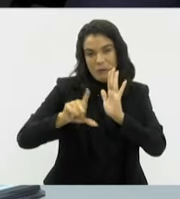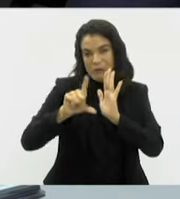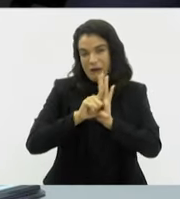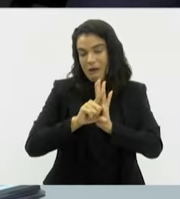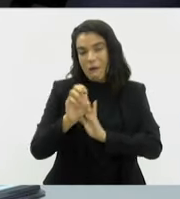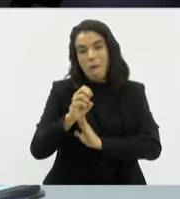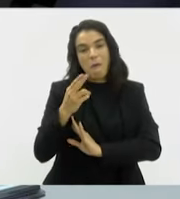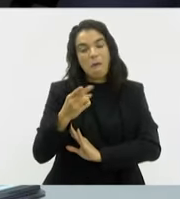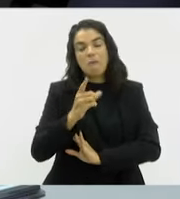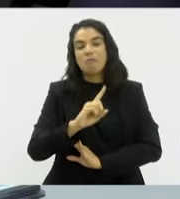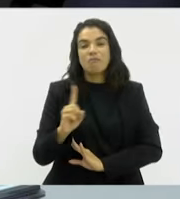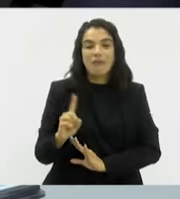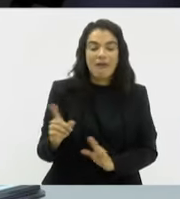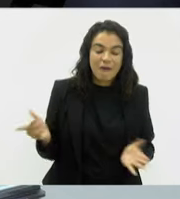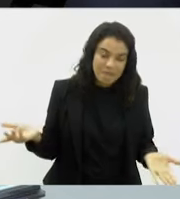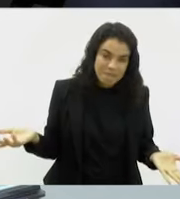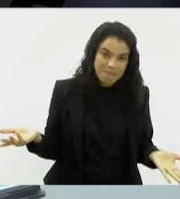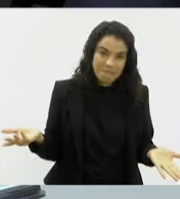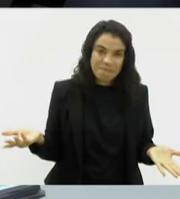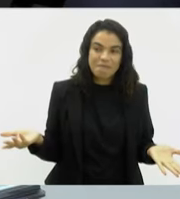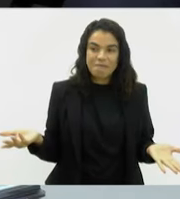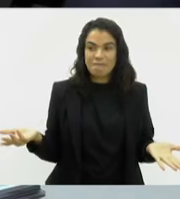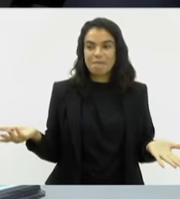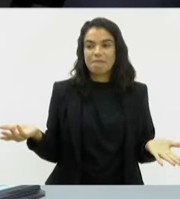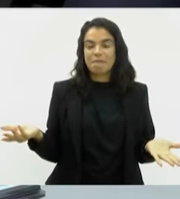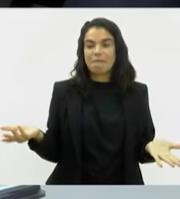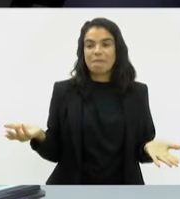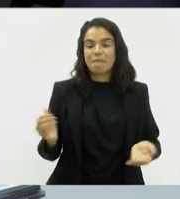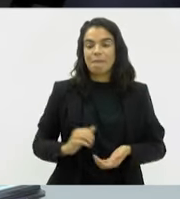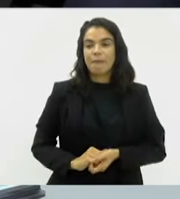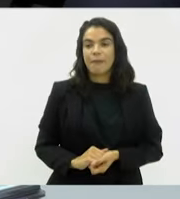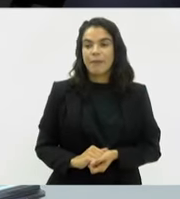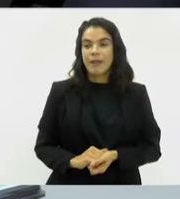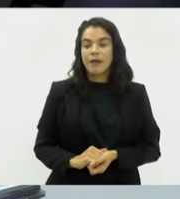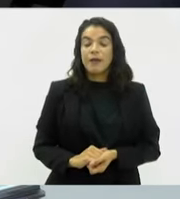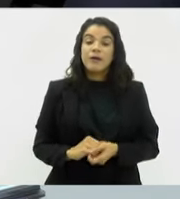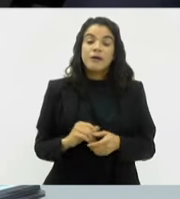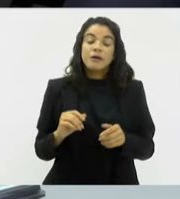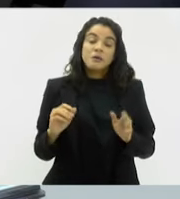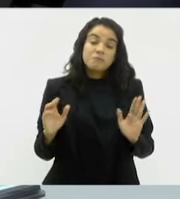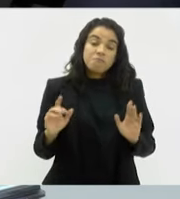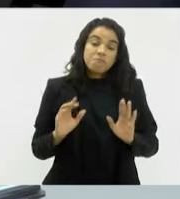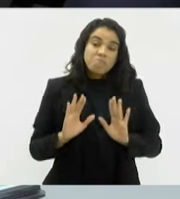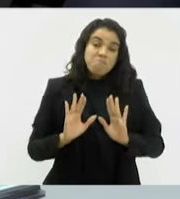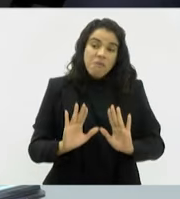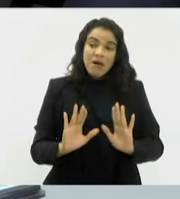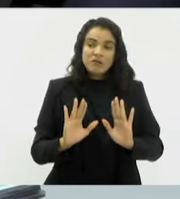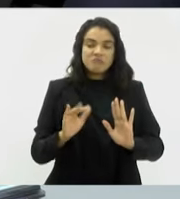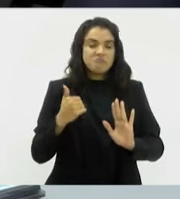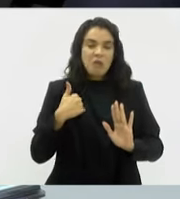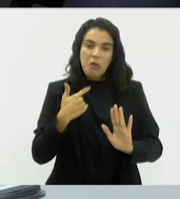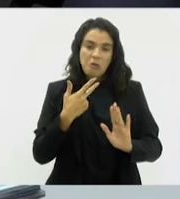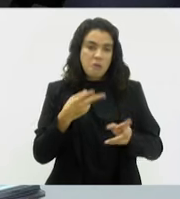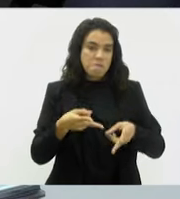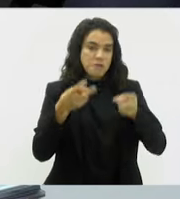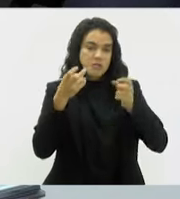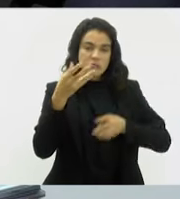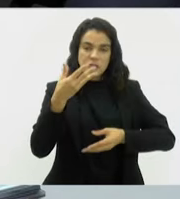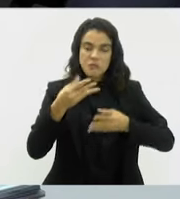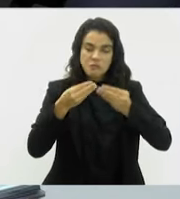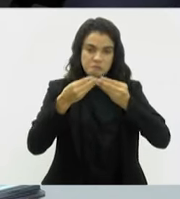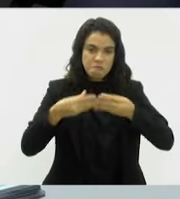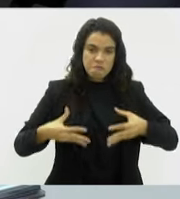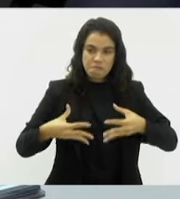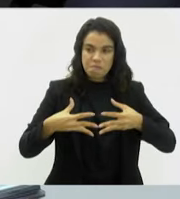né, enfim... É aquilo que acontece na prática. Mas eu, sinceramente, não vejo prejudicabilidade. Eu acho